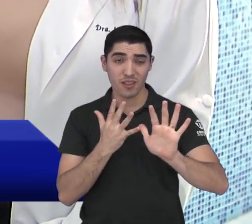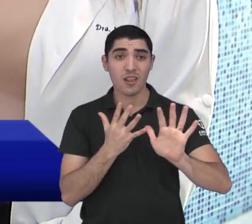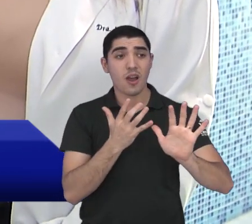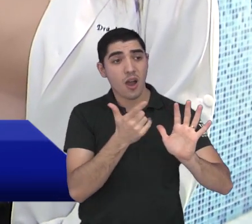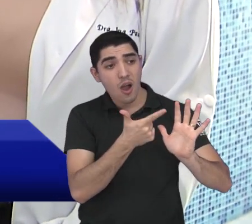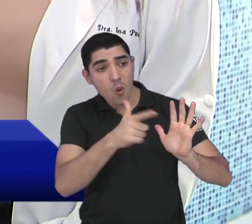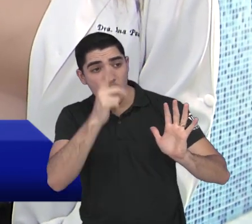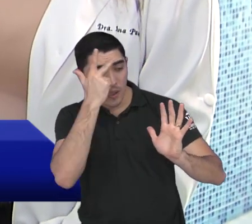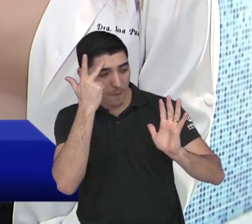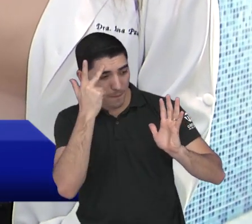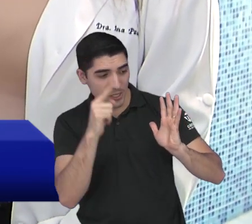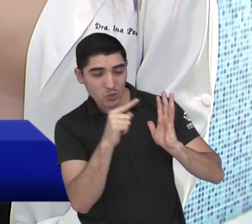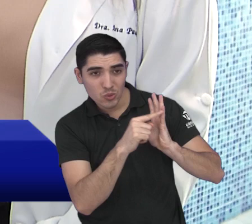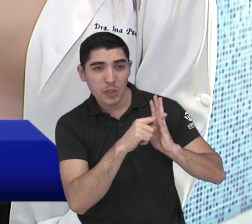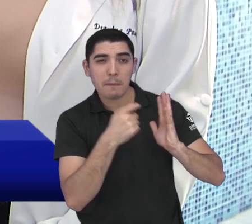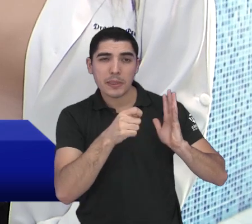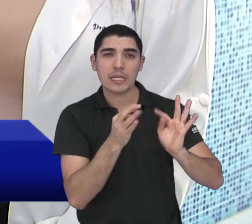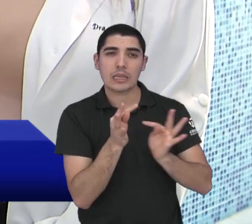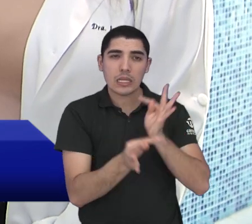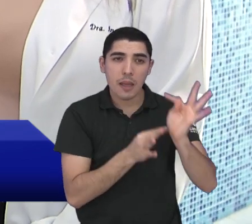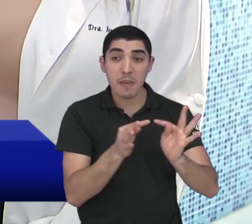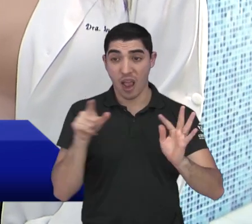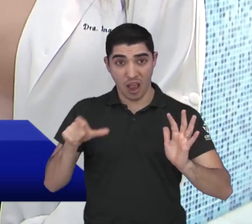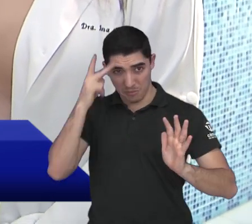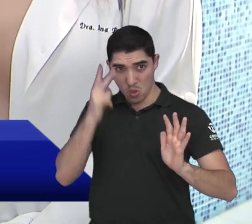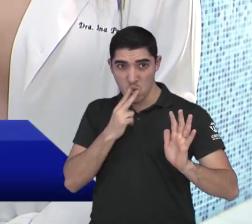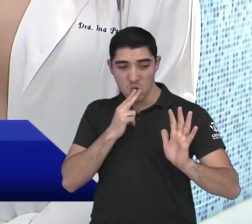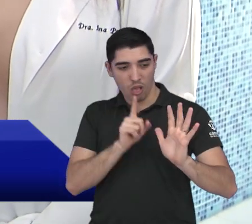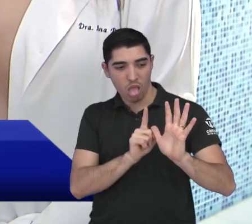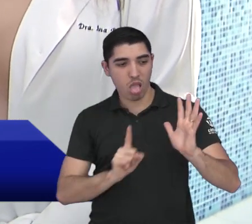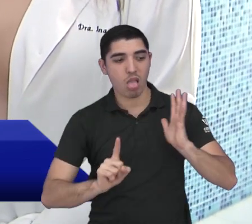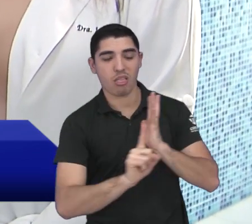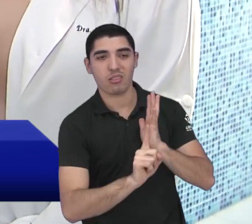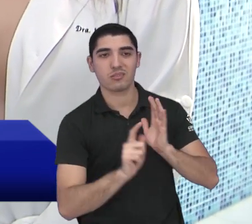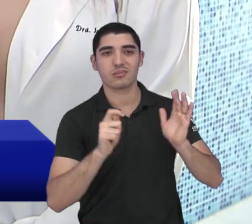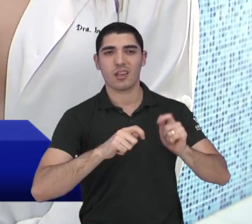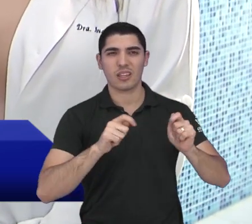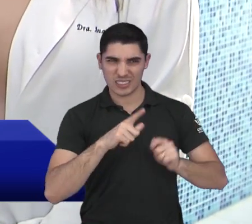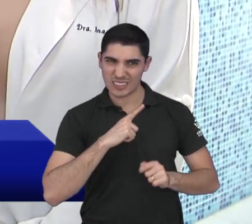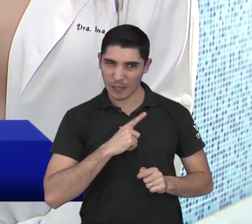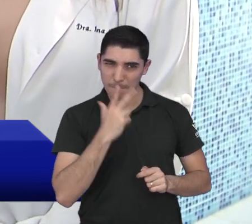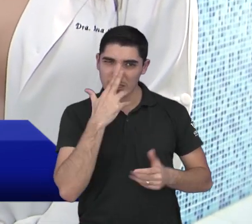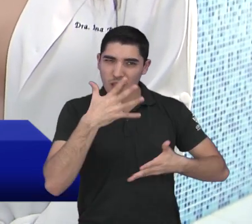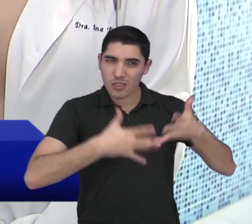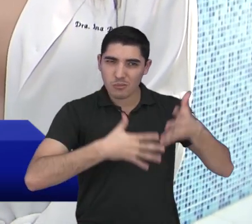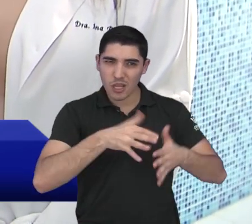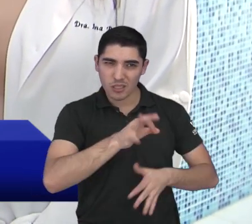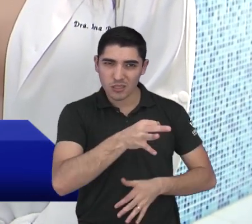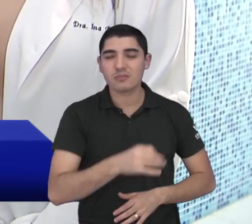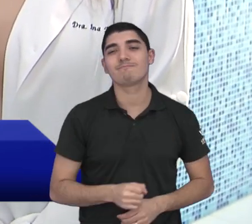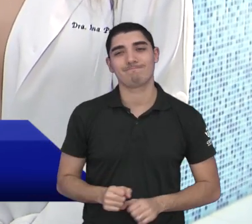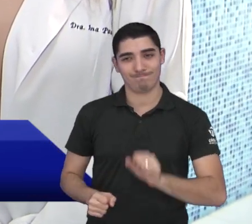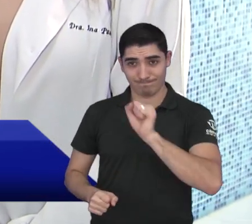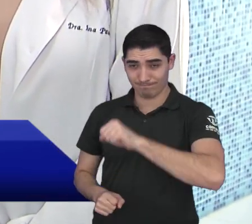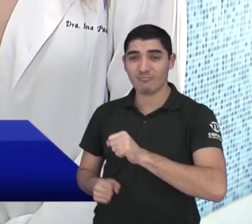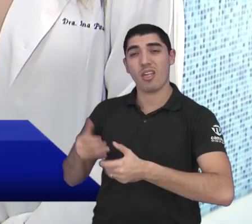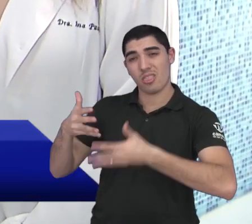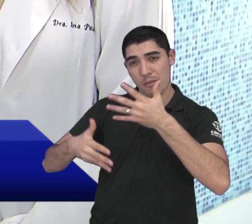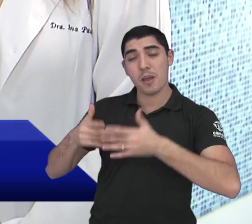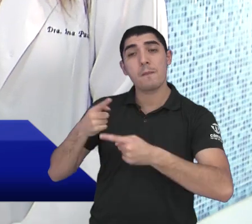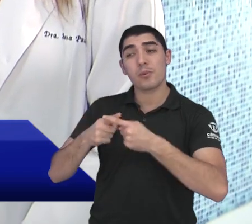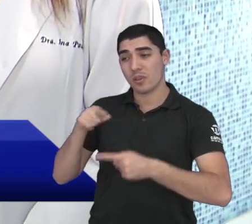entrar na fila de alguém que está na fila de alguém que precisa de um tratamento. Realmente existe esse peso para o sistema de